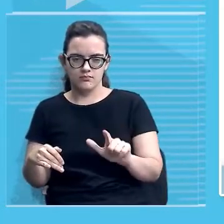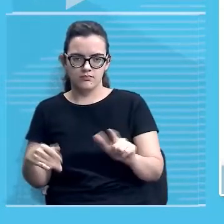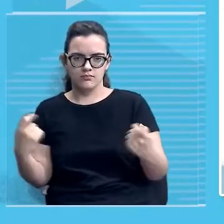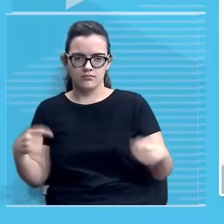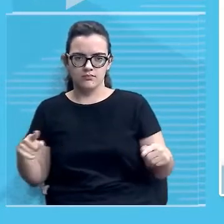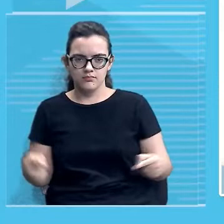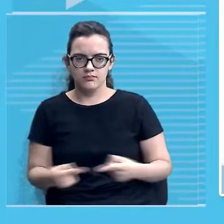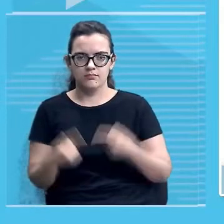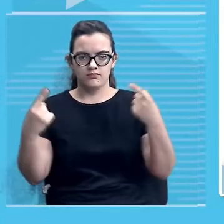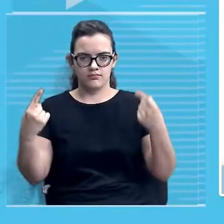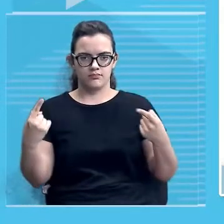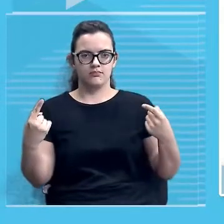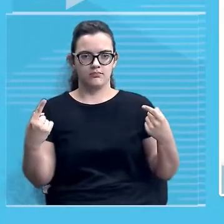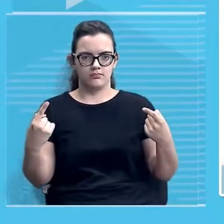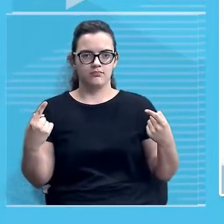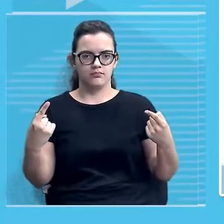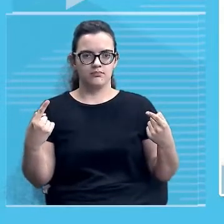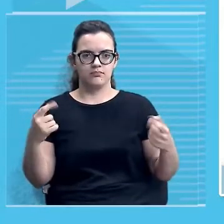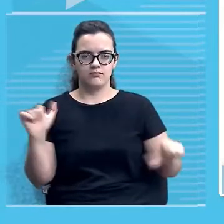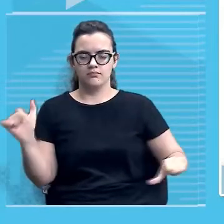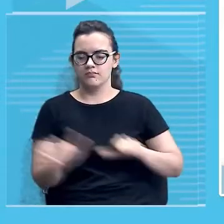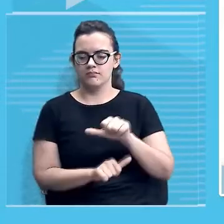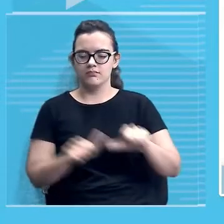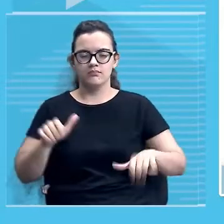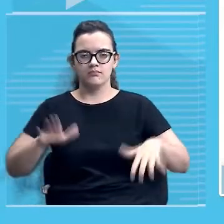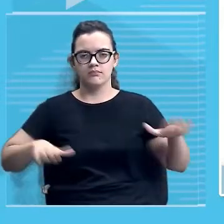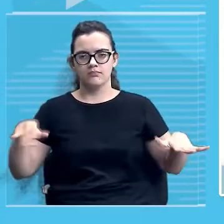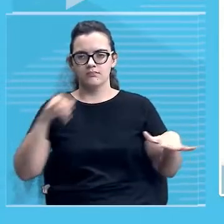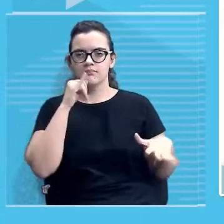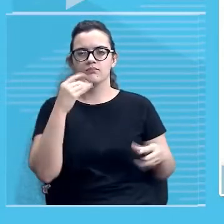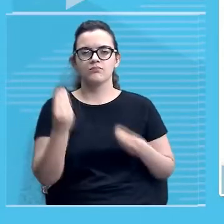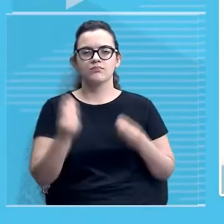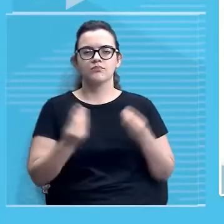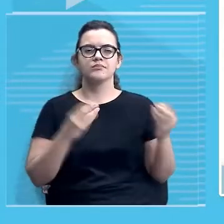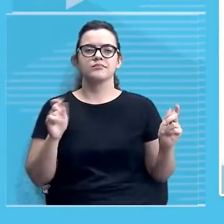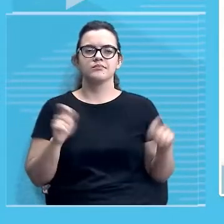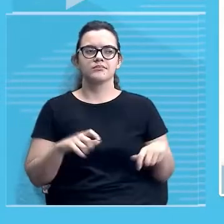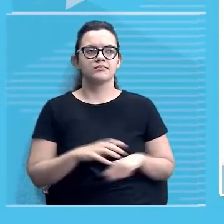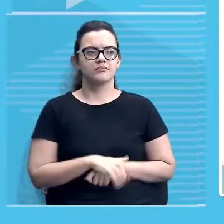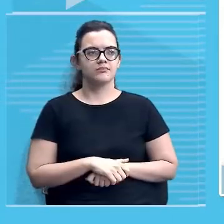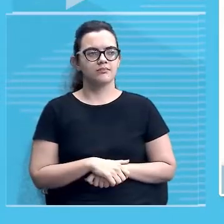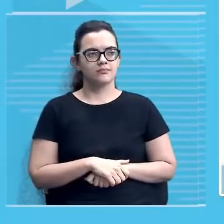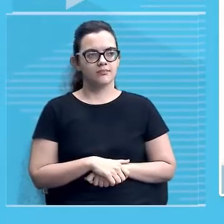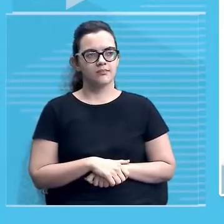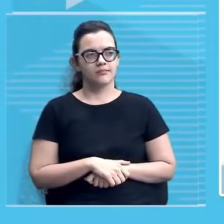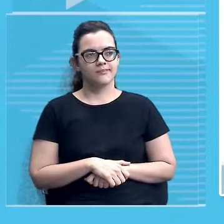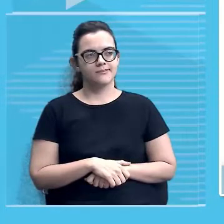popular, tá? Como é que nós fazemos isso? Veja só.